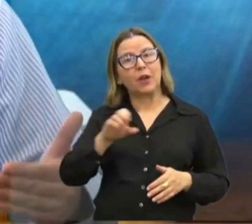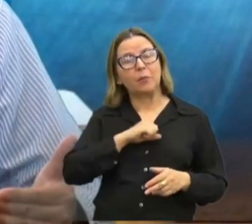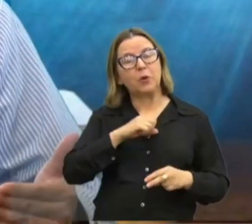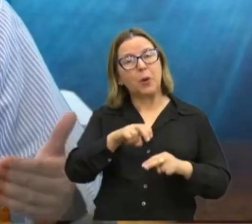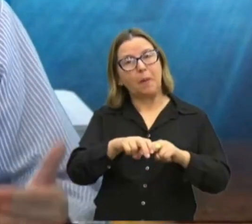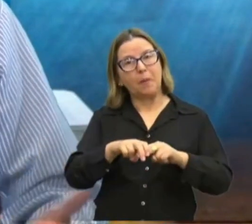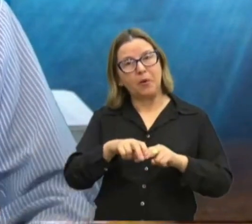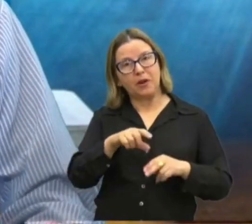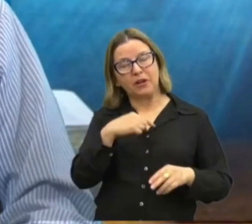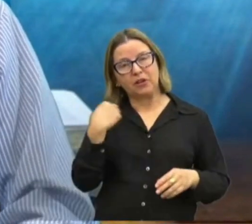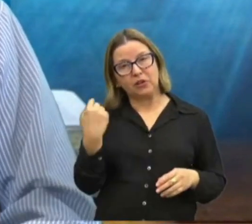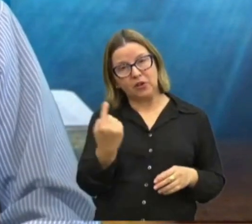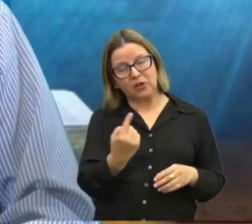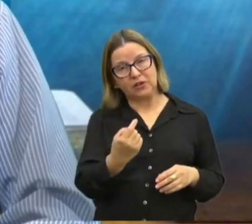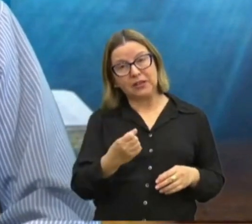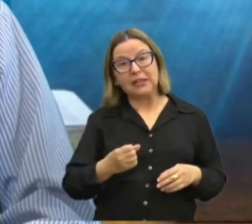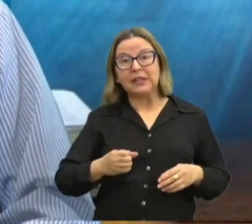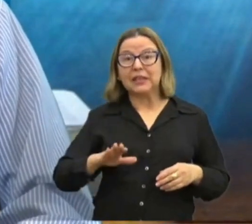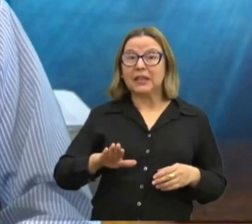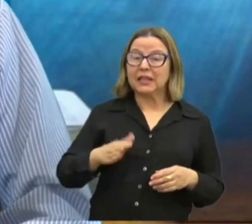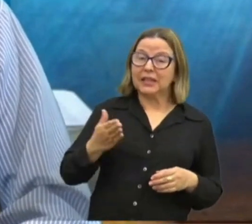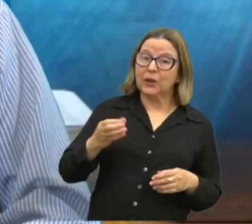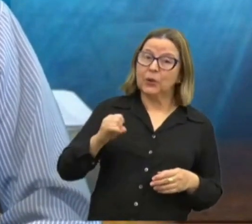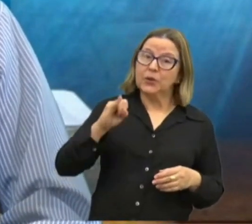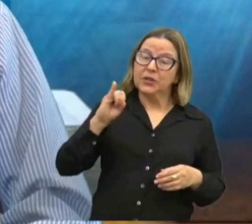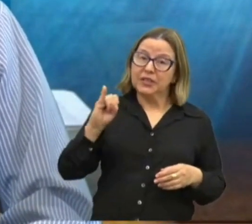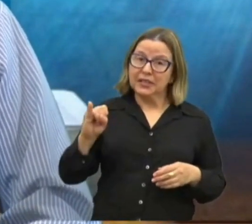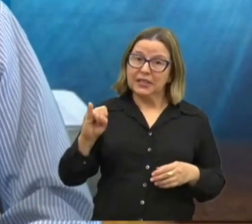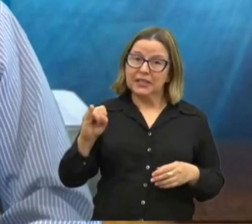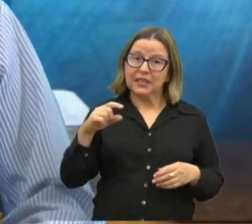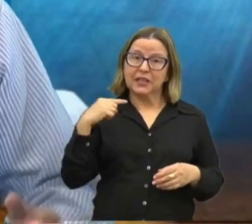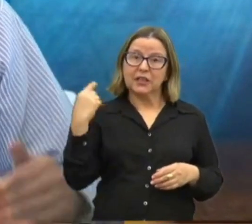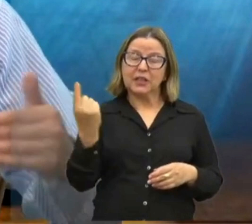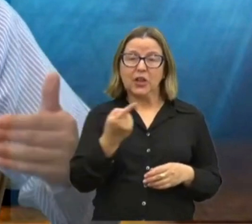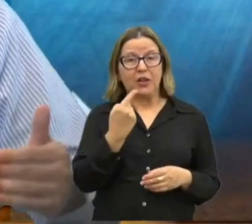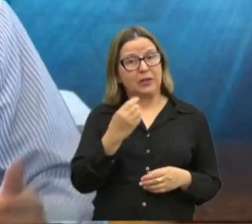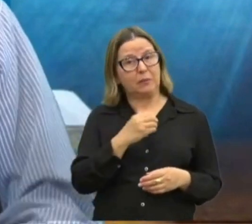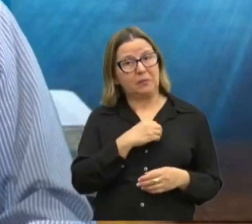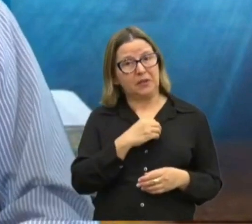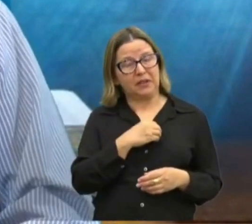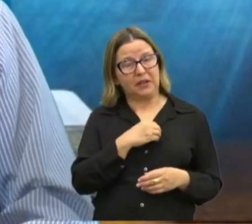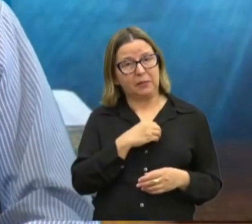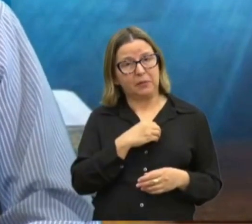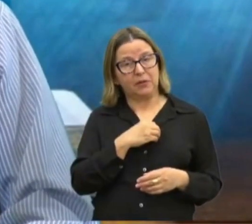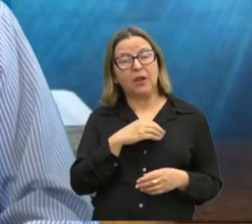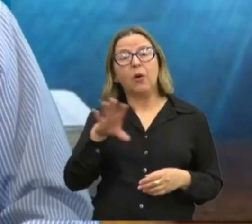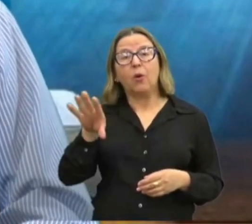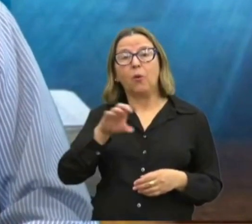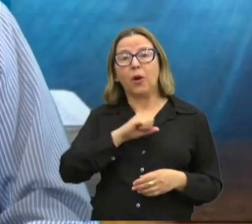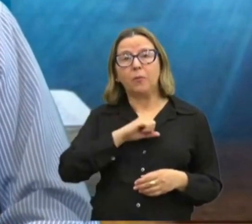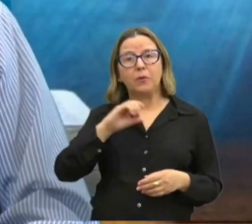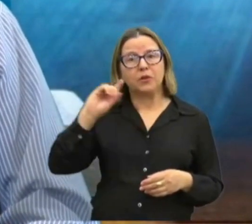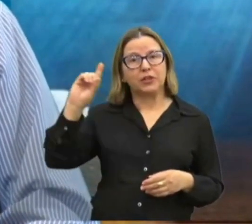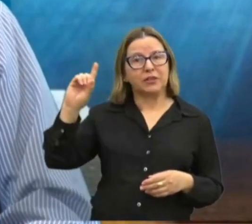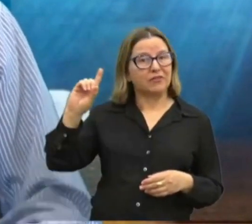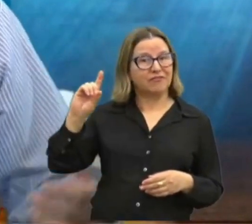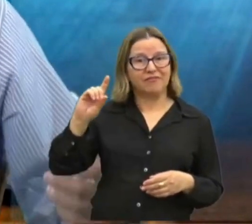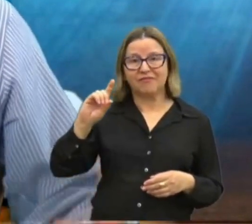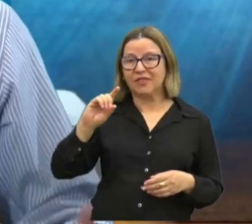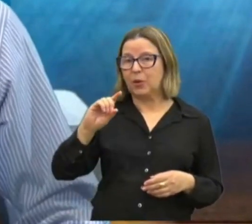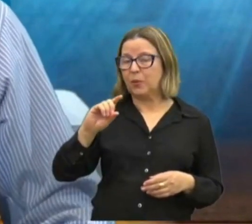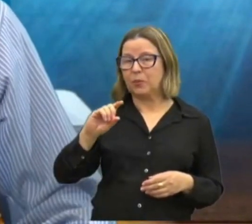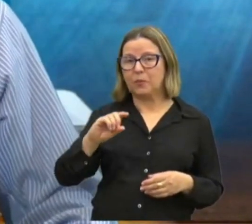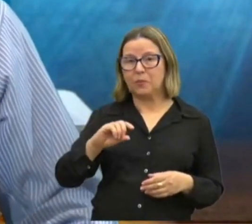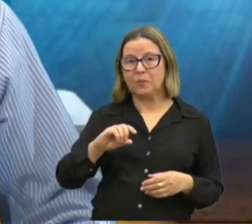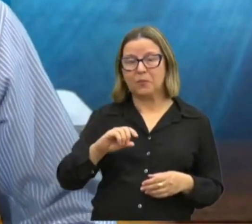que se eu e você cairmos em pecado, nada vai mudar. O amor de Deus não vai mudar em relação a nós. Essa